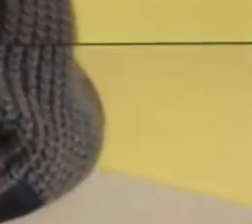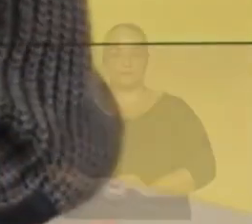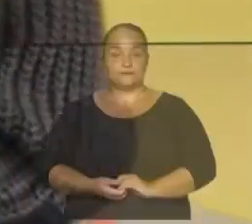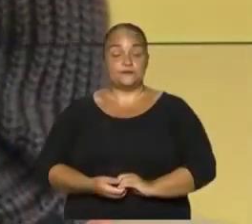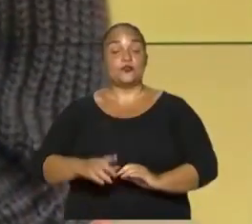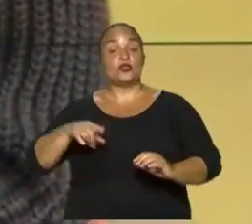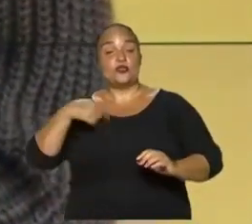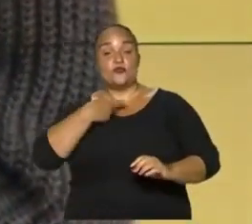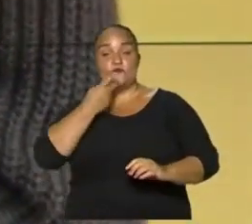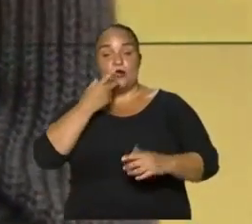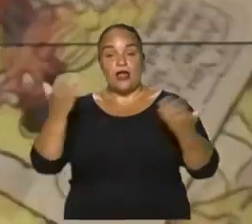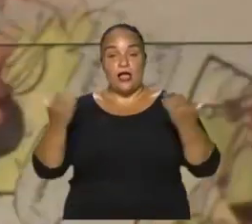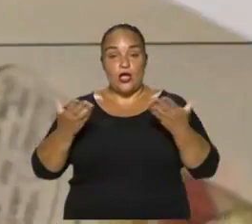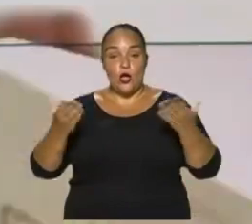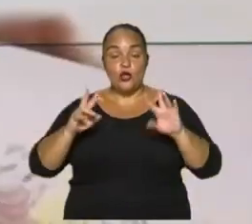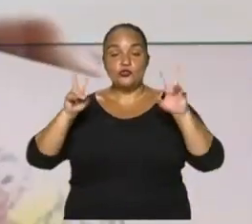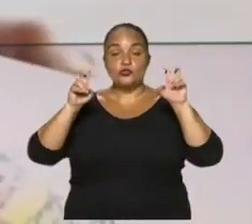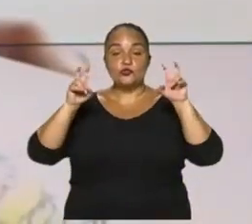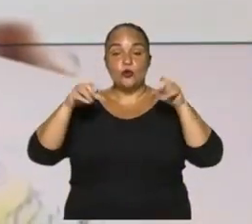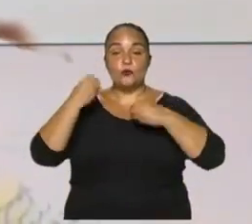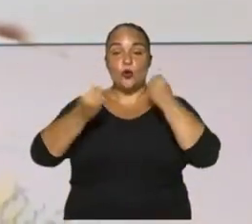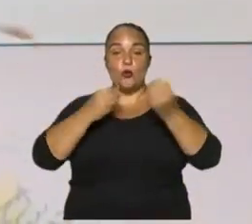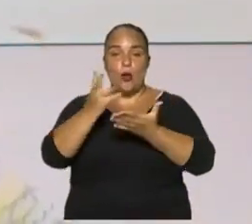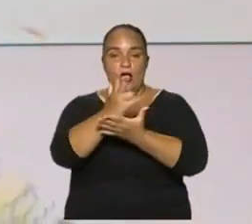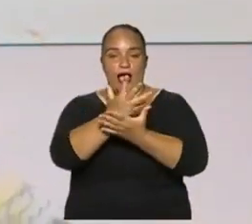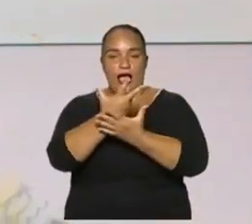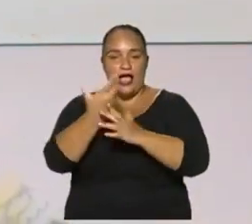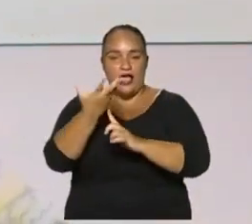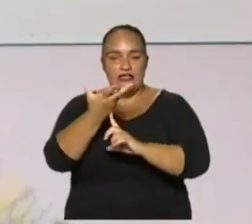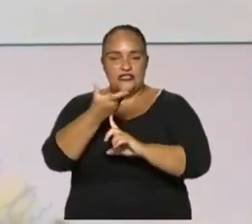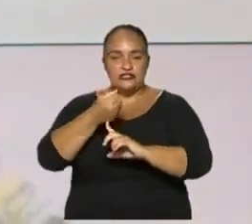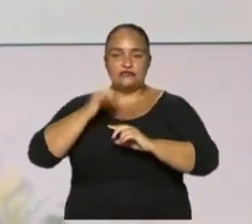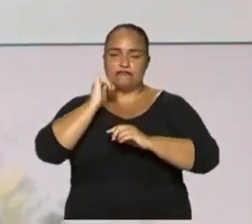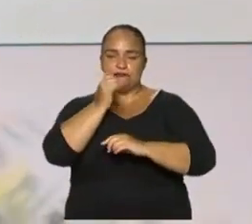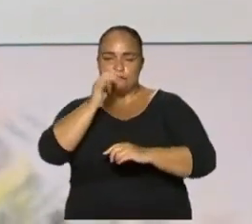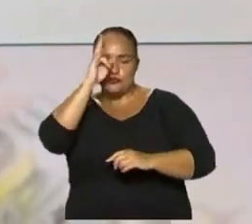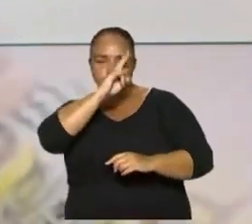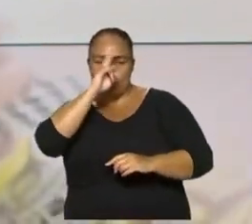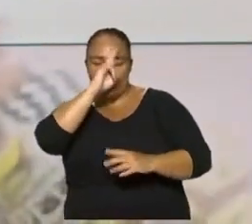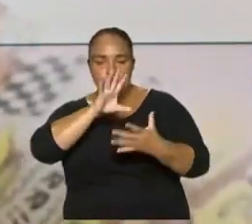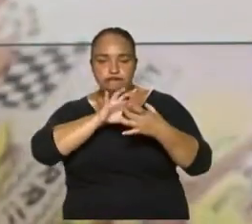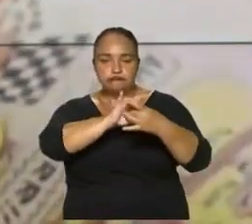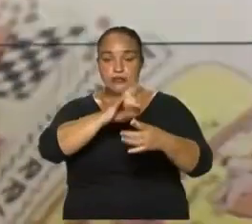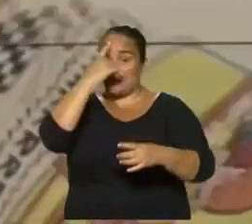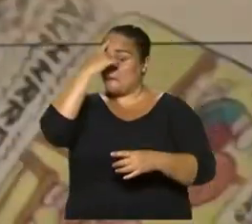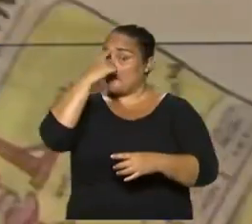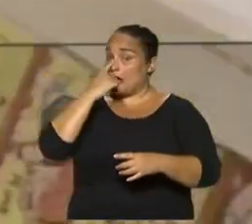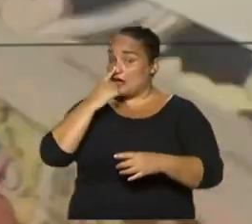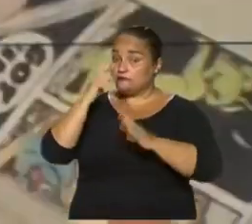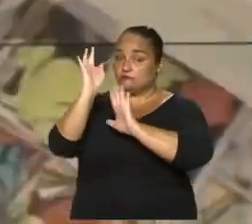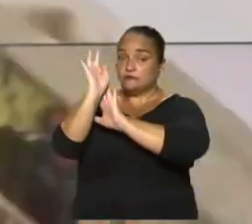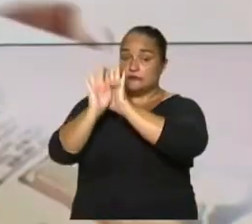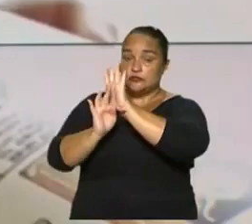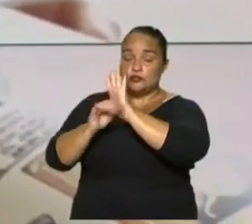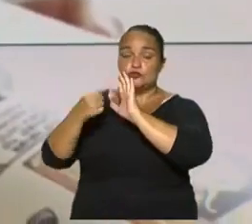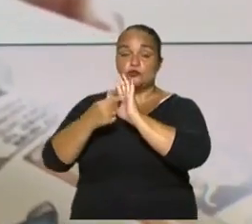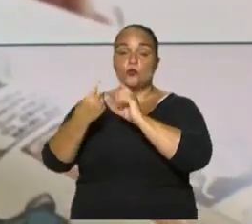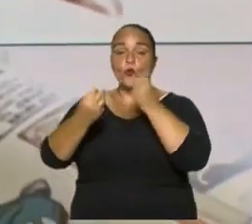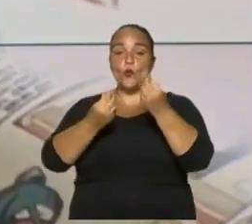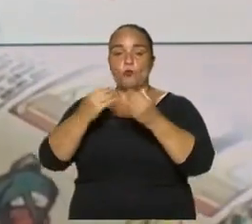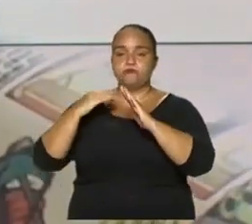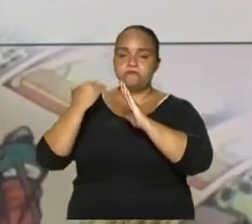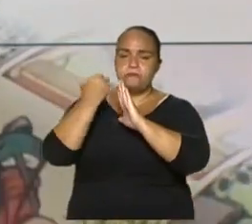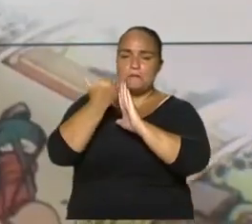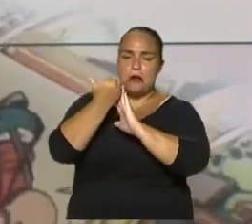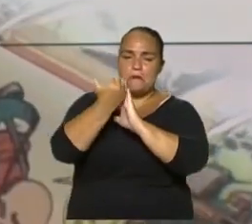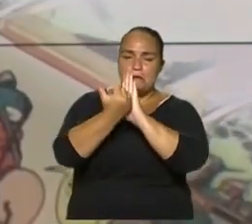Nós vamos falar agora sobre uma forma de arte que narra histórias, unindo imagens e textos de uma forma